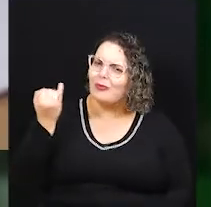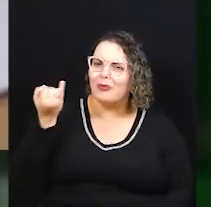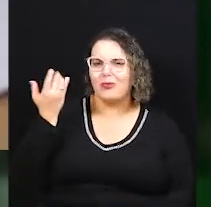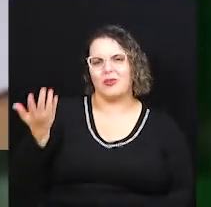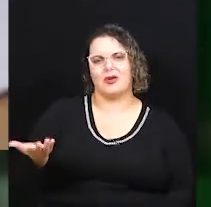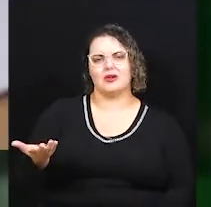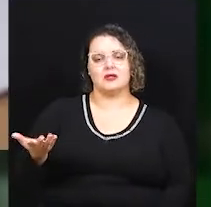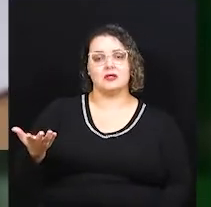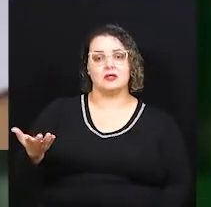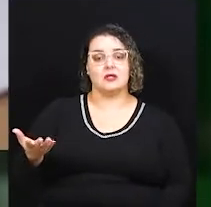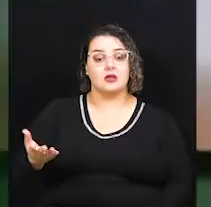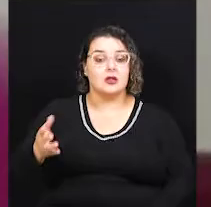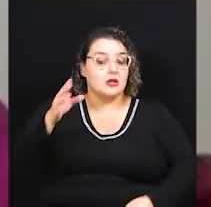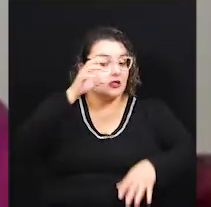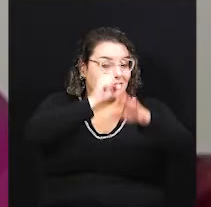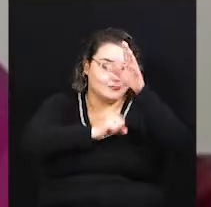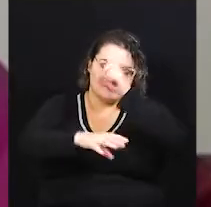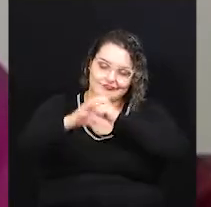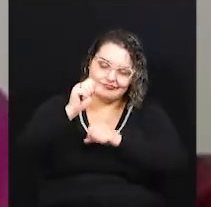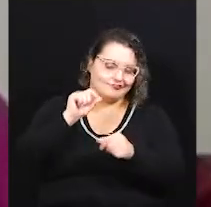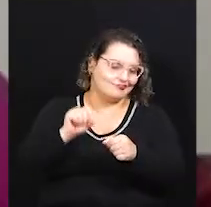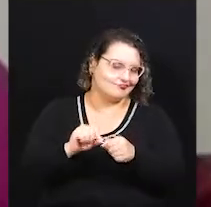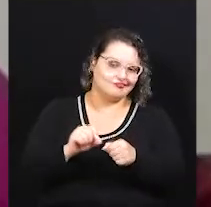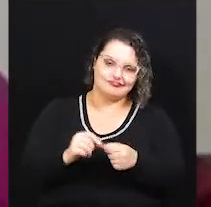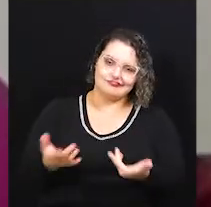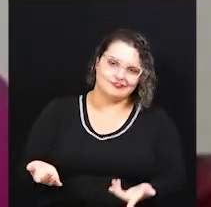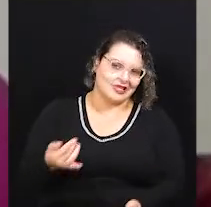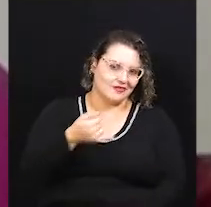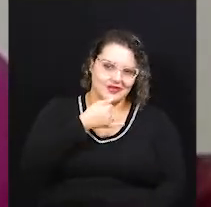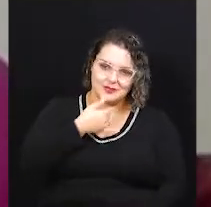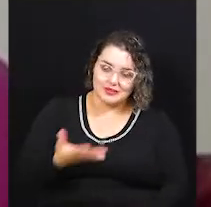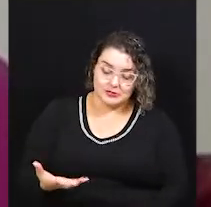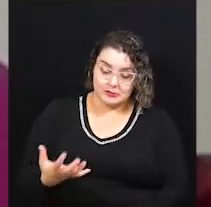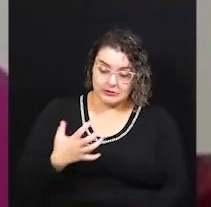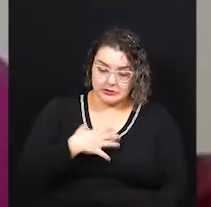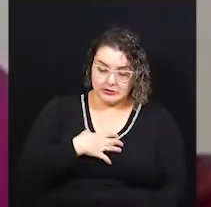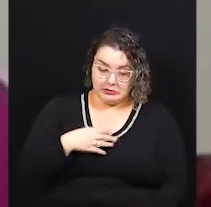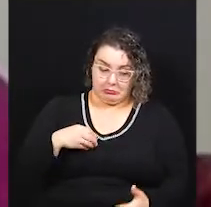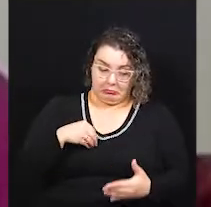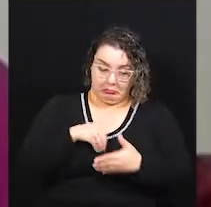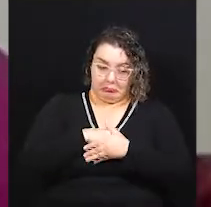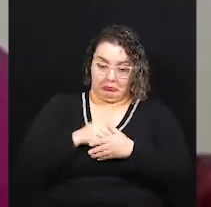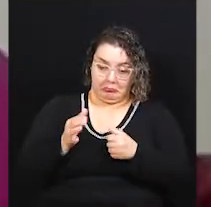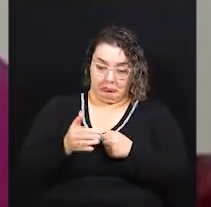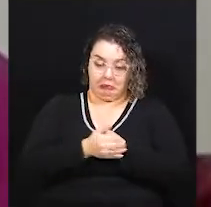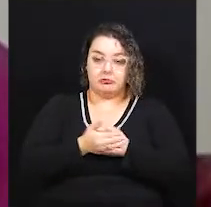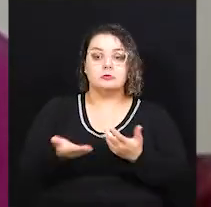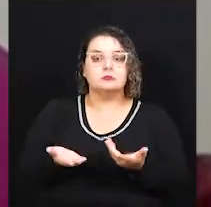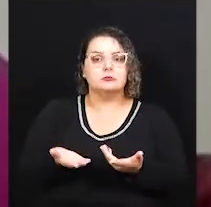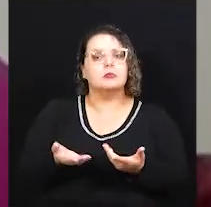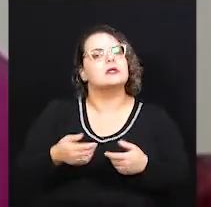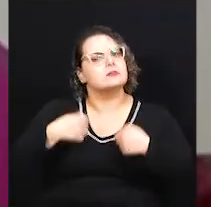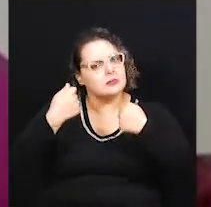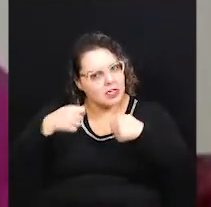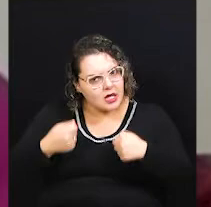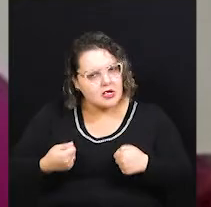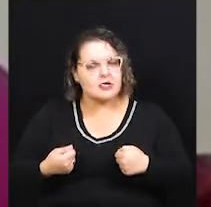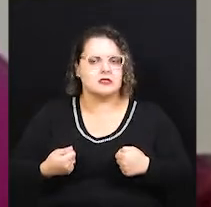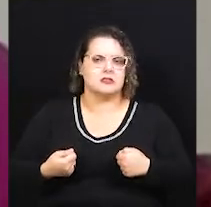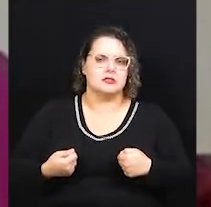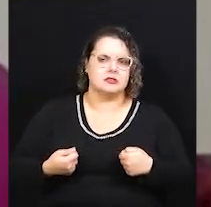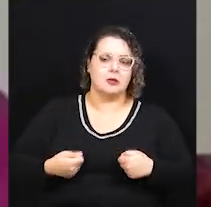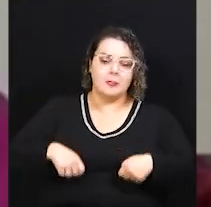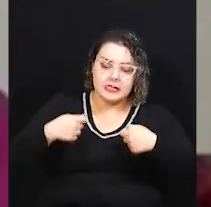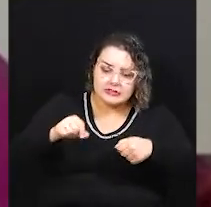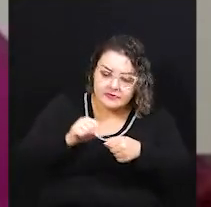E a gente não aprende a fazer isso. Infelizmente, a gente vive numa cultura que o sentimento é posto de lado, mas está na hora da gente resgatar, e é